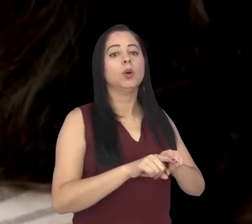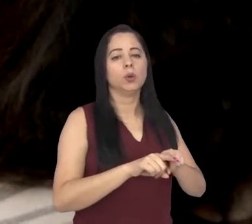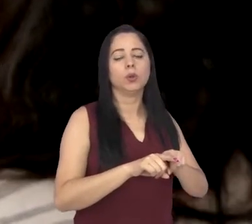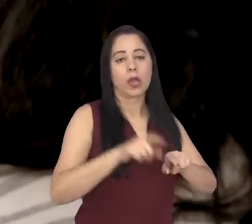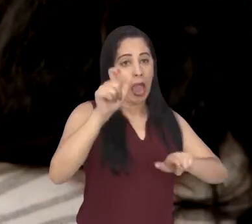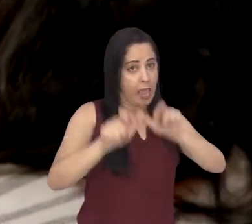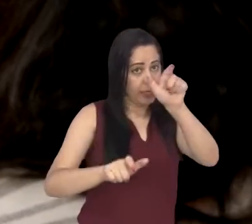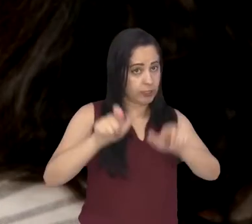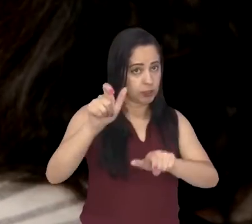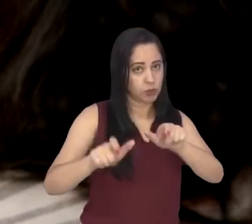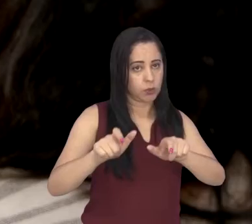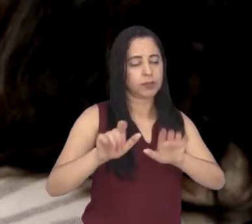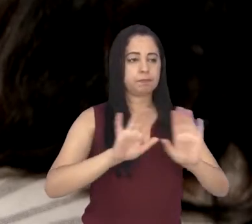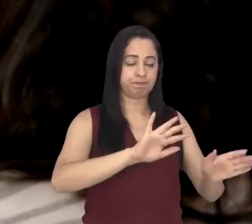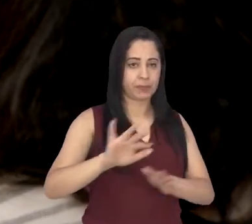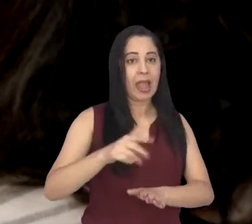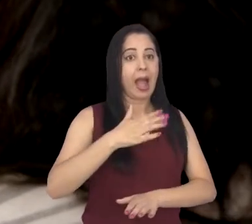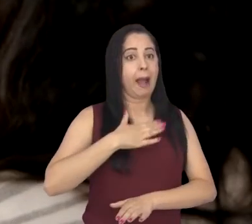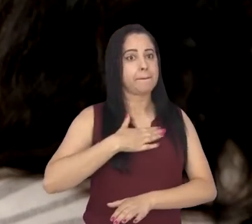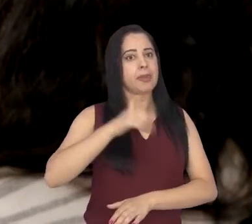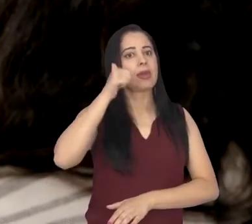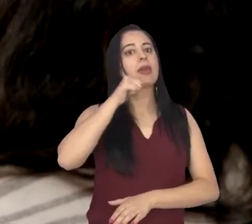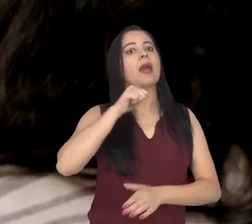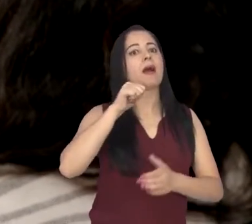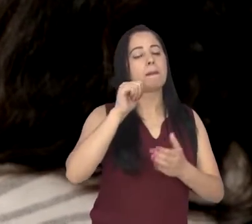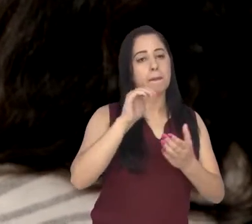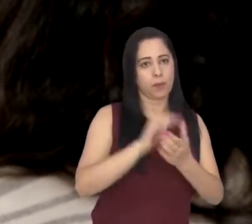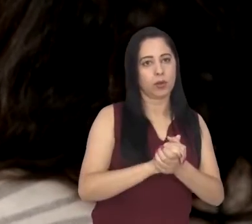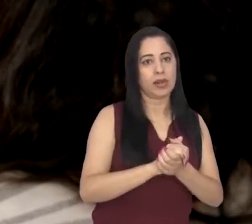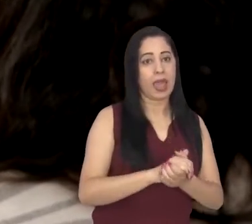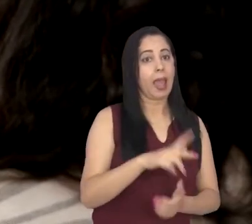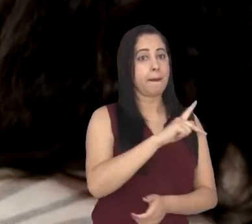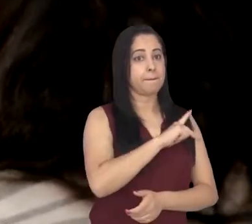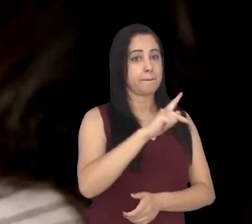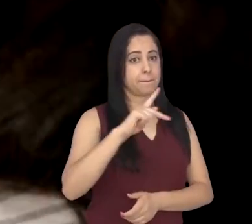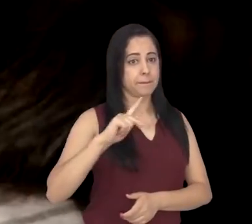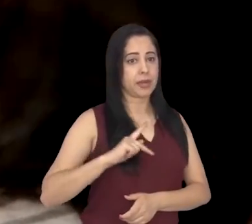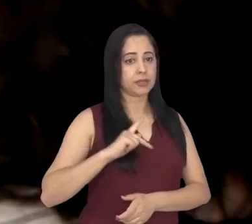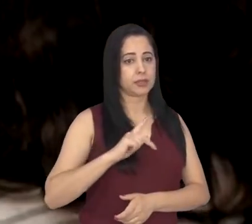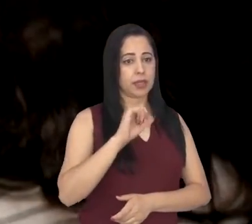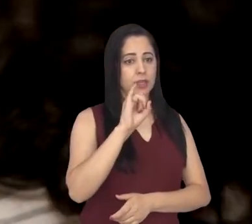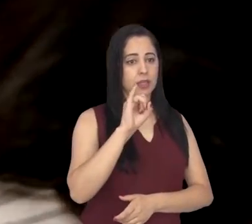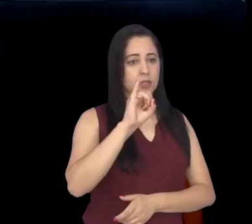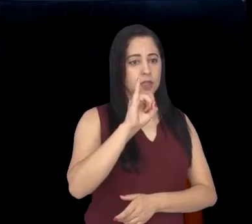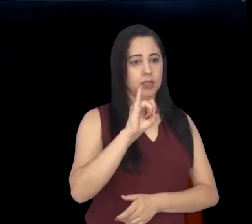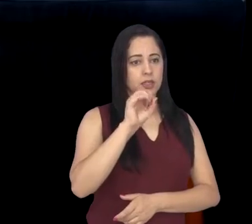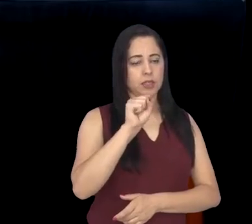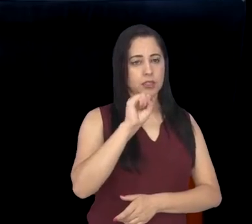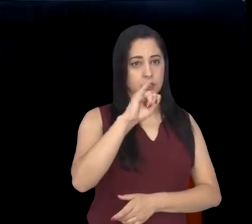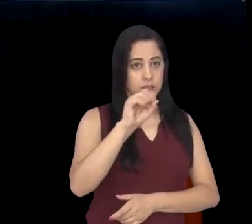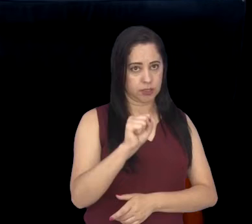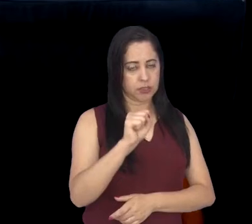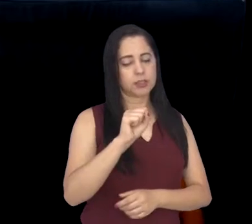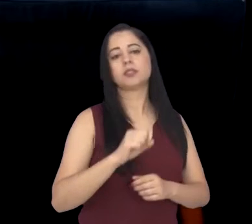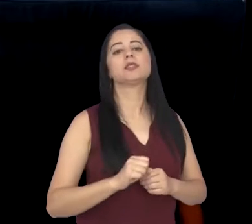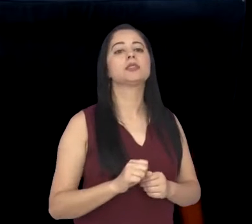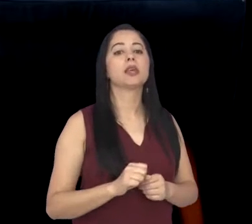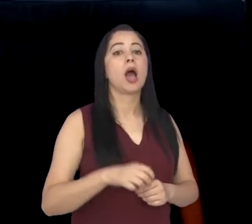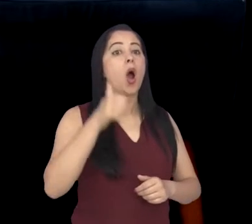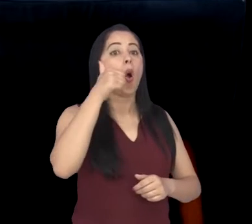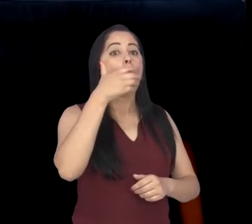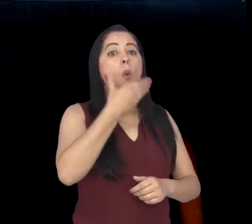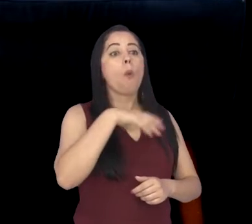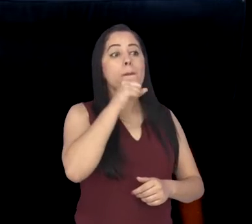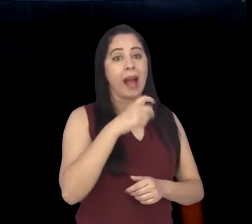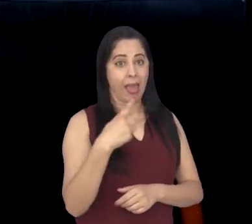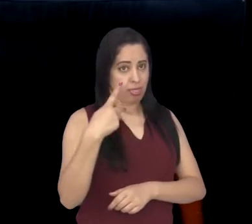Que coincidência, a minha esposa foi presidenta do Isis. E eu cheguei a entrevistá-la, nunca imaginava. Olha só, que legal. Ela era modelo também. O pai dela